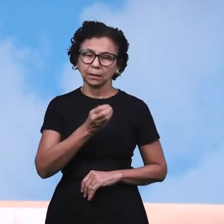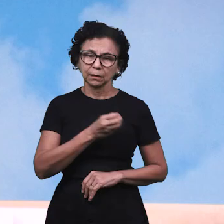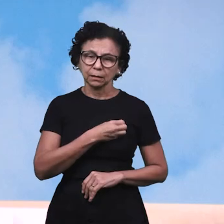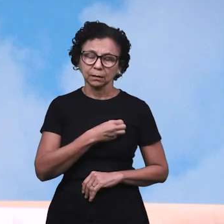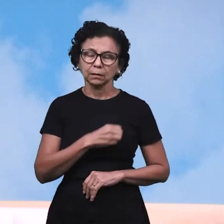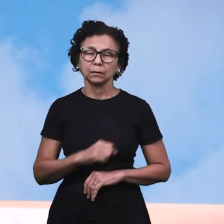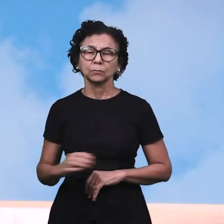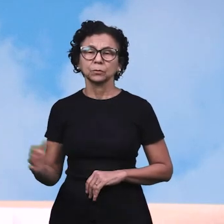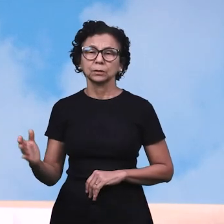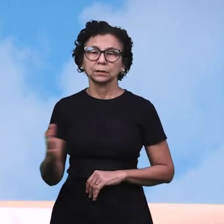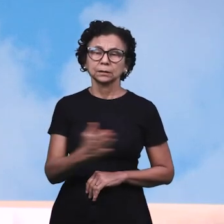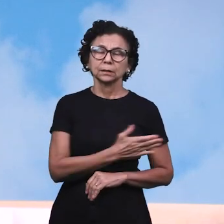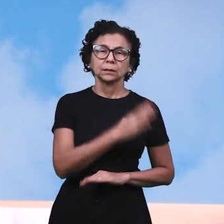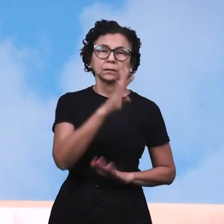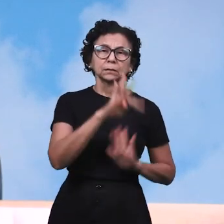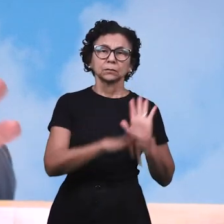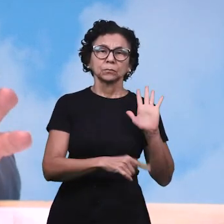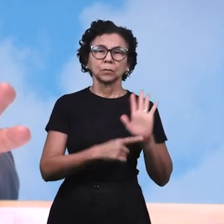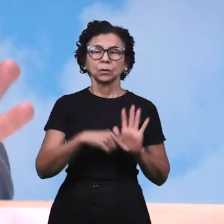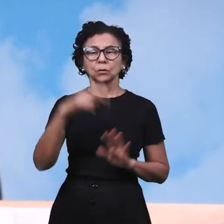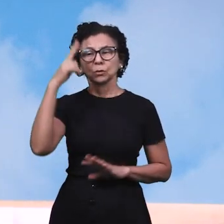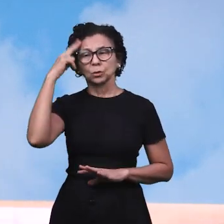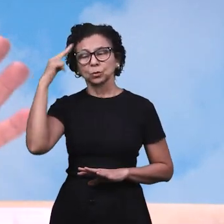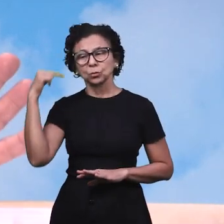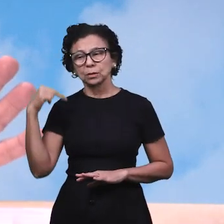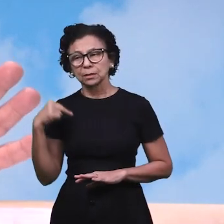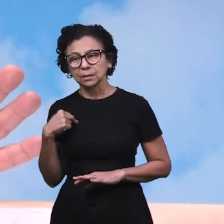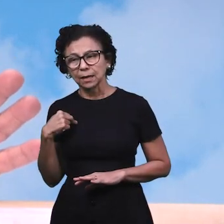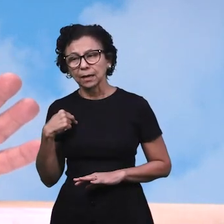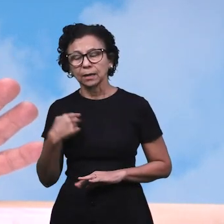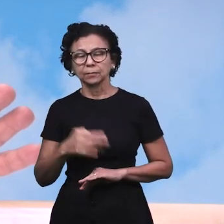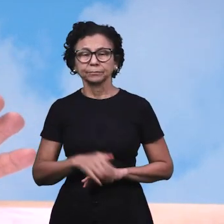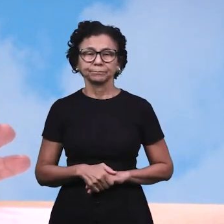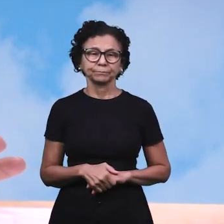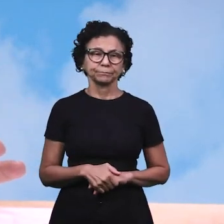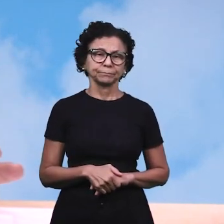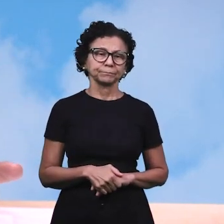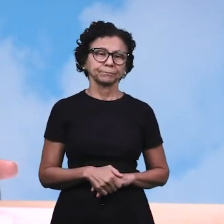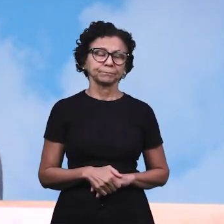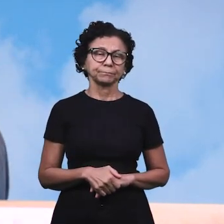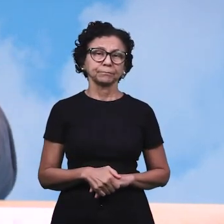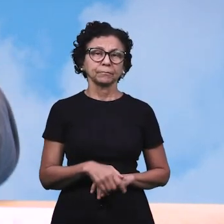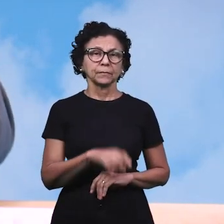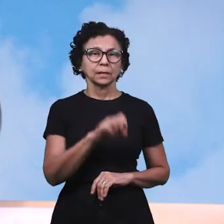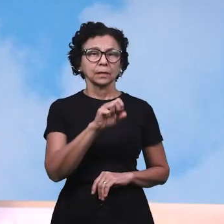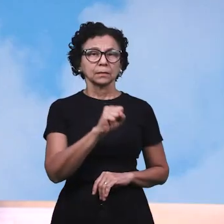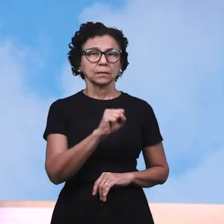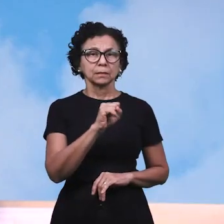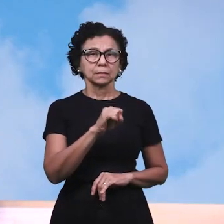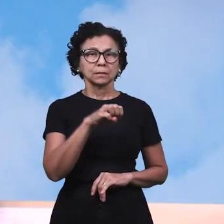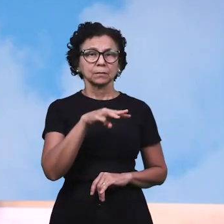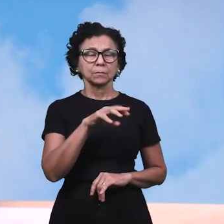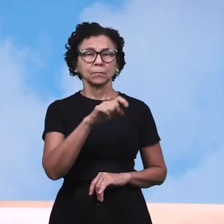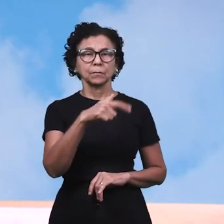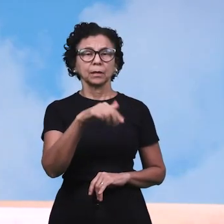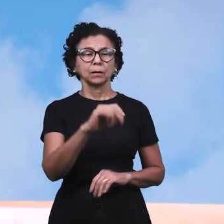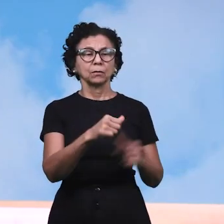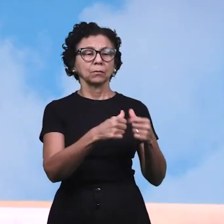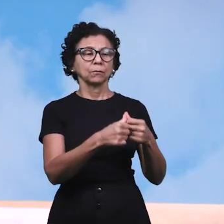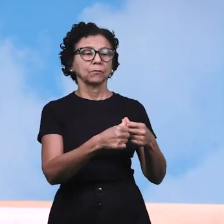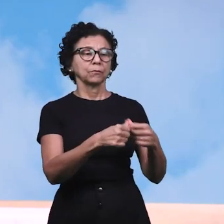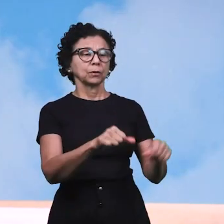preso. Está preso. Simeão ficou lá. José não se revela para eles,